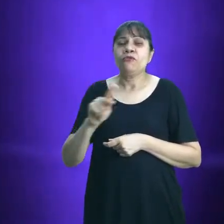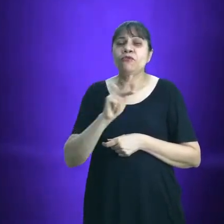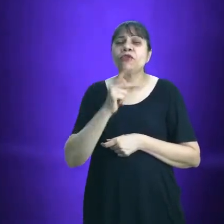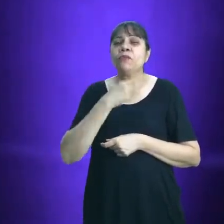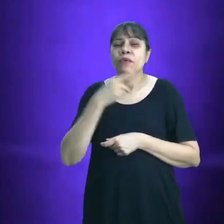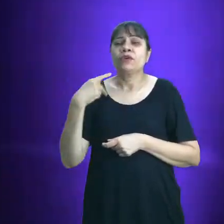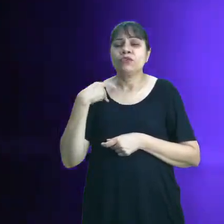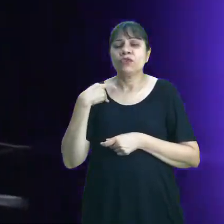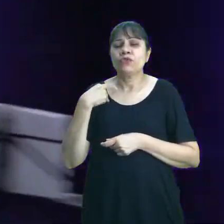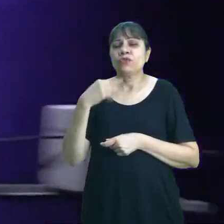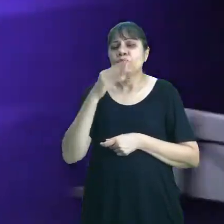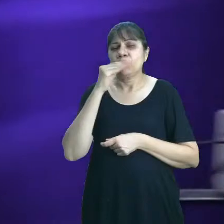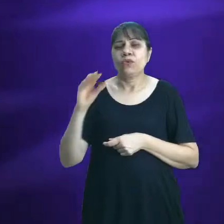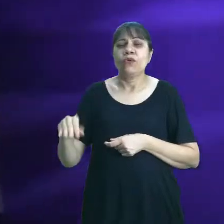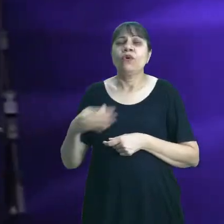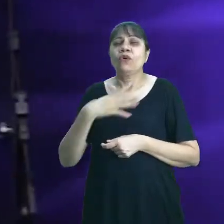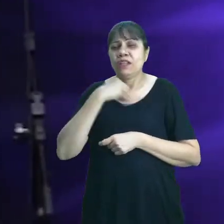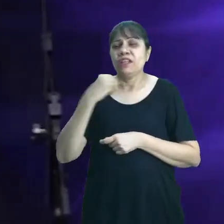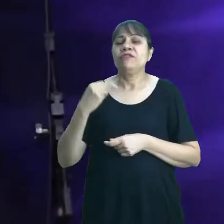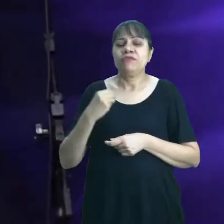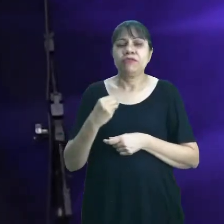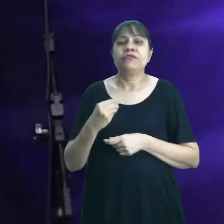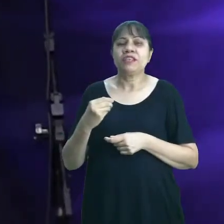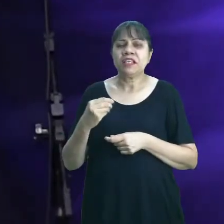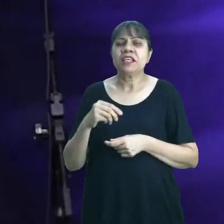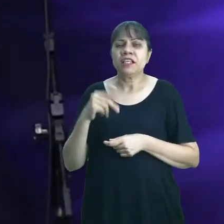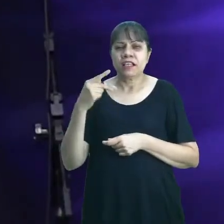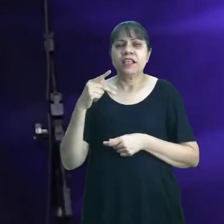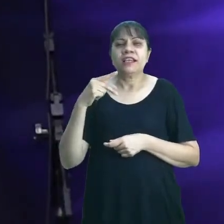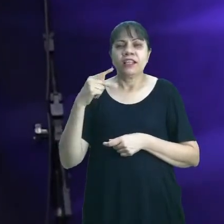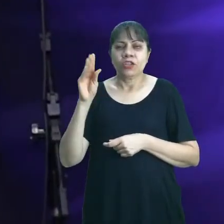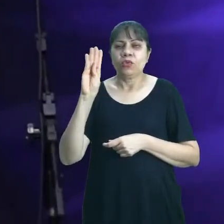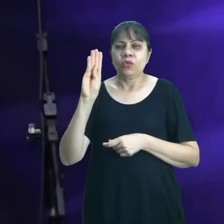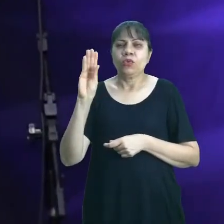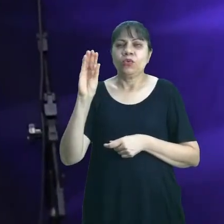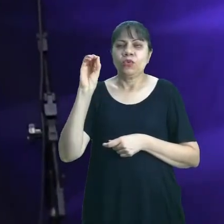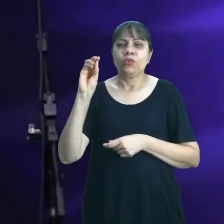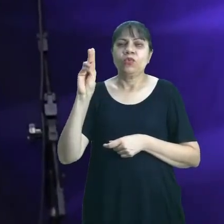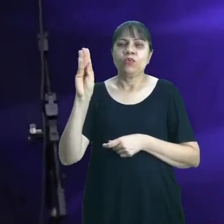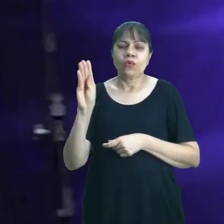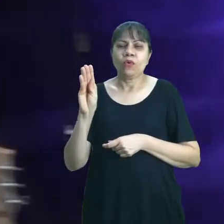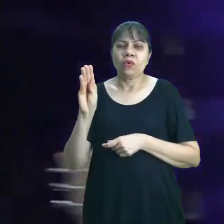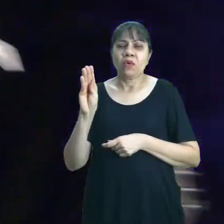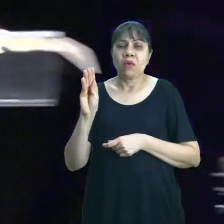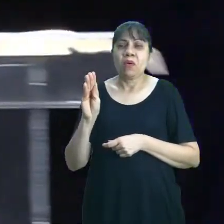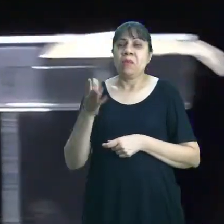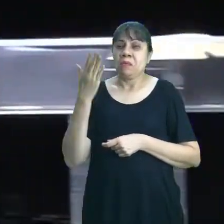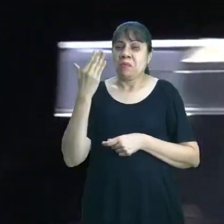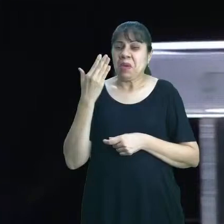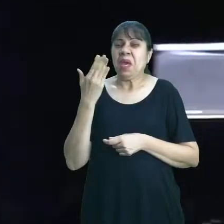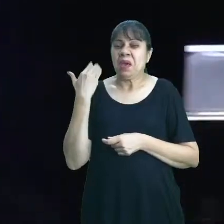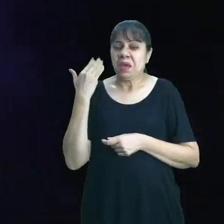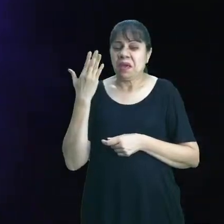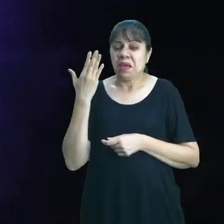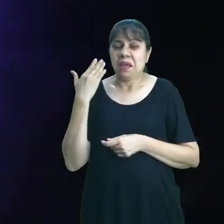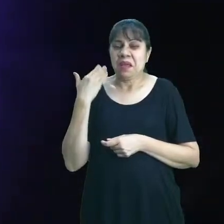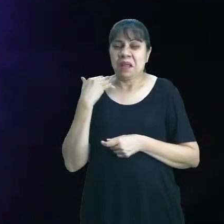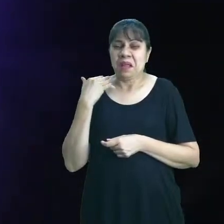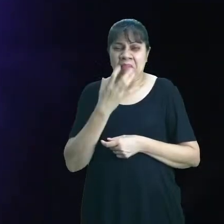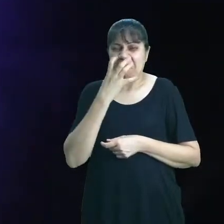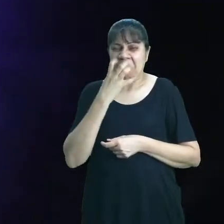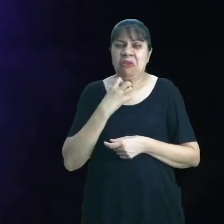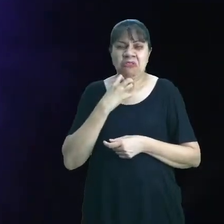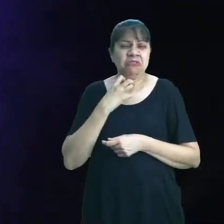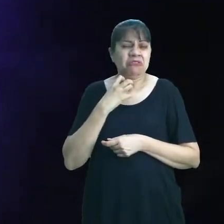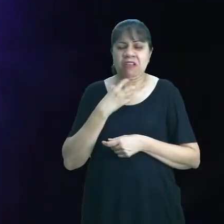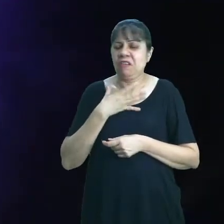Mas quando ela tinha 12 anos, ela me odiava. E quando ela foi falar mal para o pai